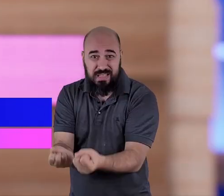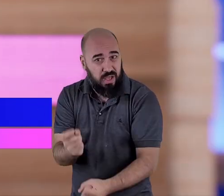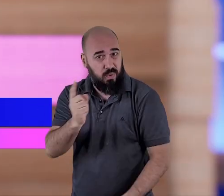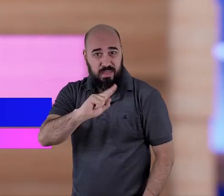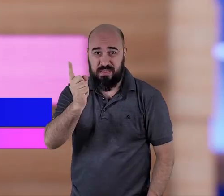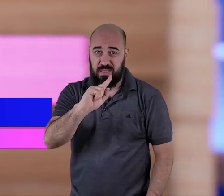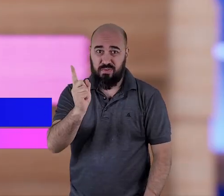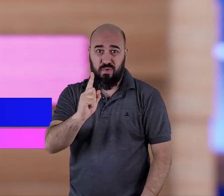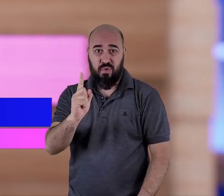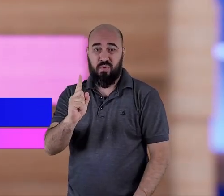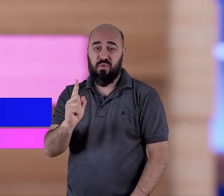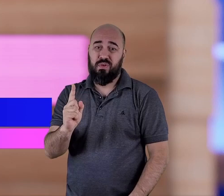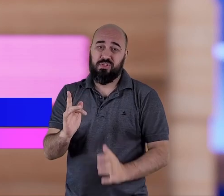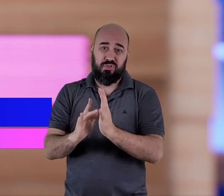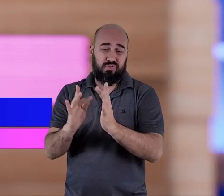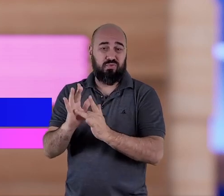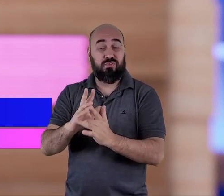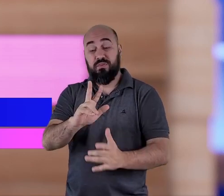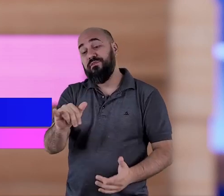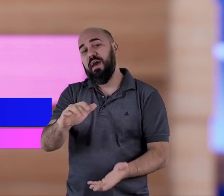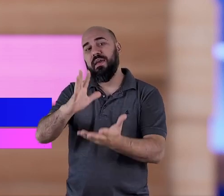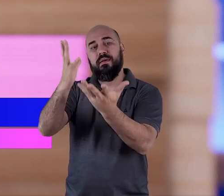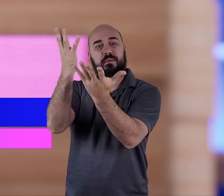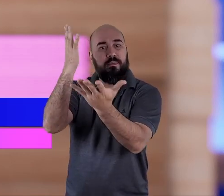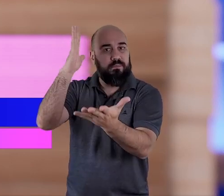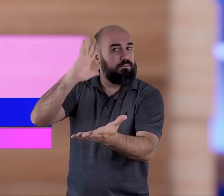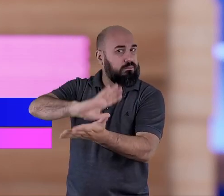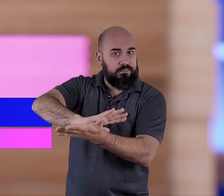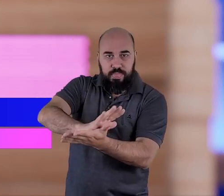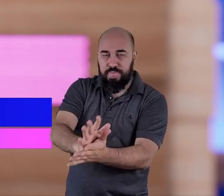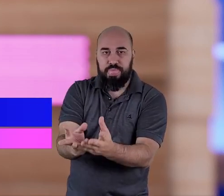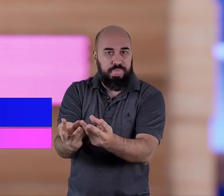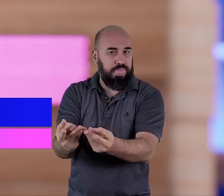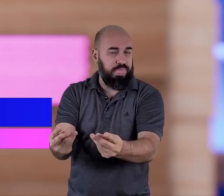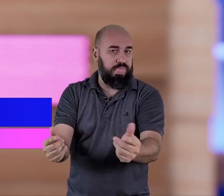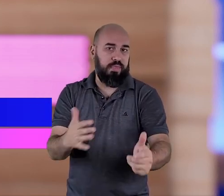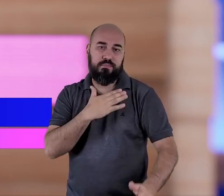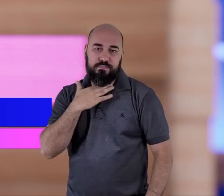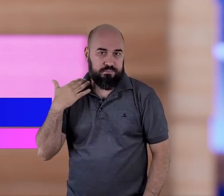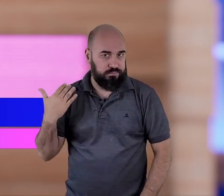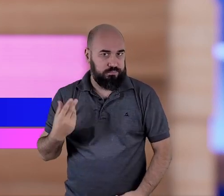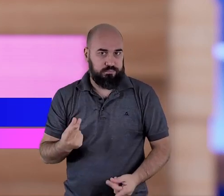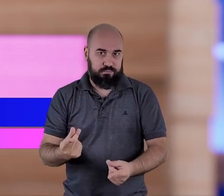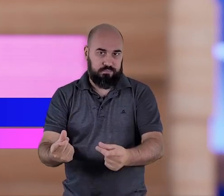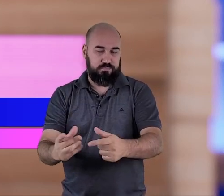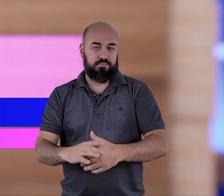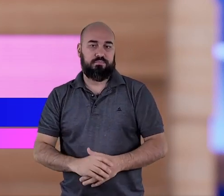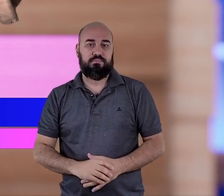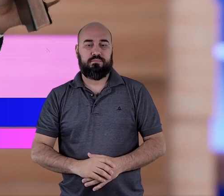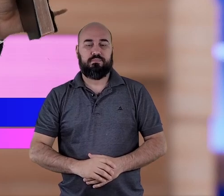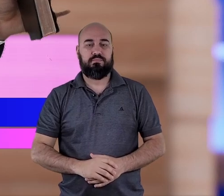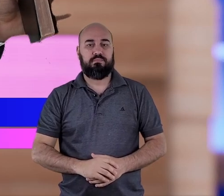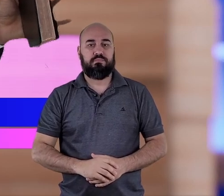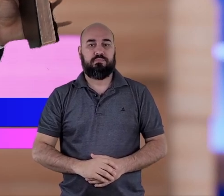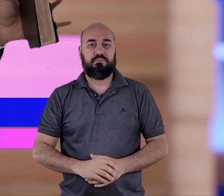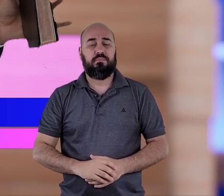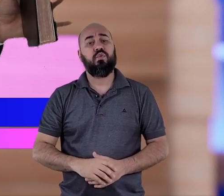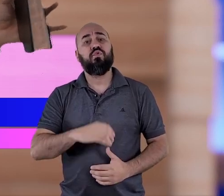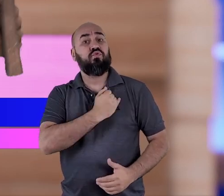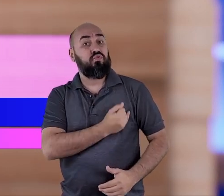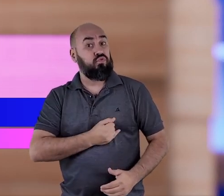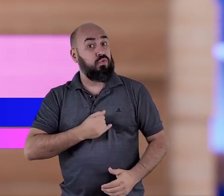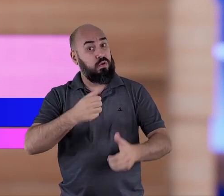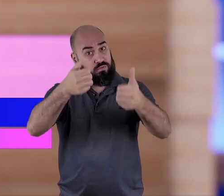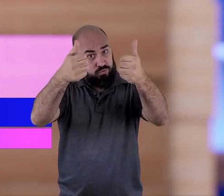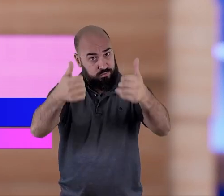duas ressurreições em João, capítulo 5, versos 28 e 29. Ele diz assim, olha, não fiquem maravilhados